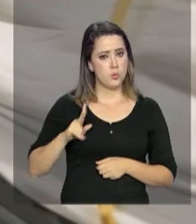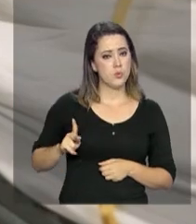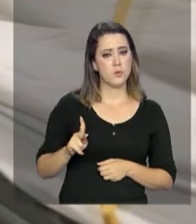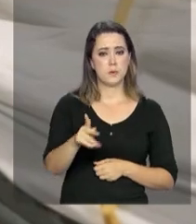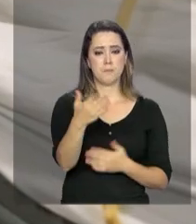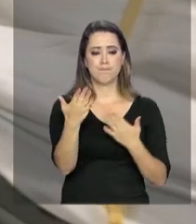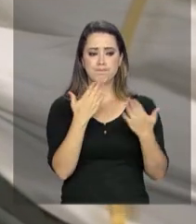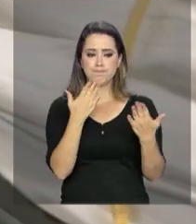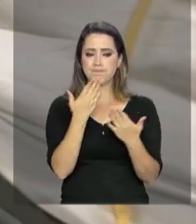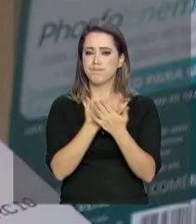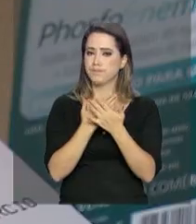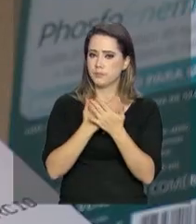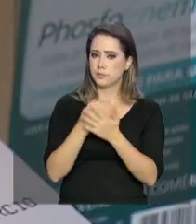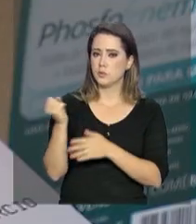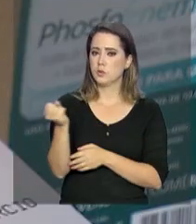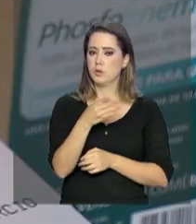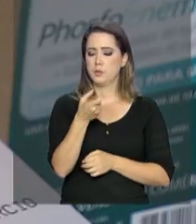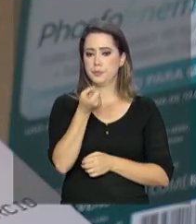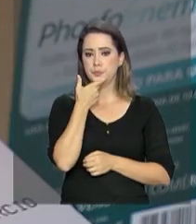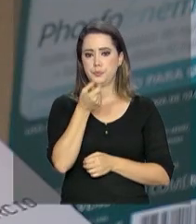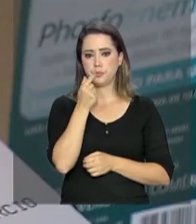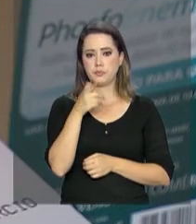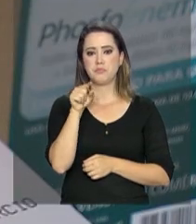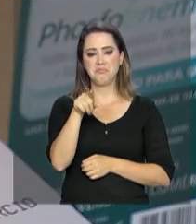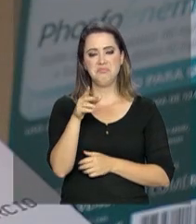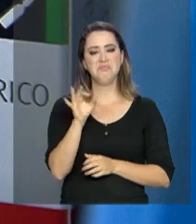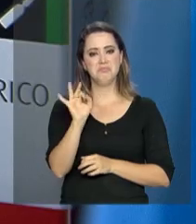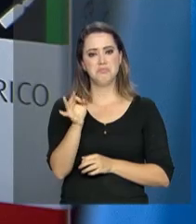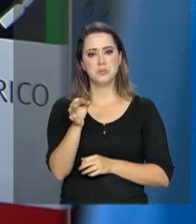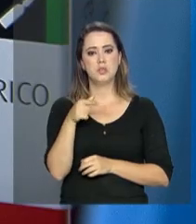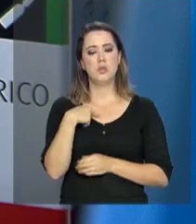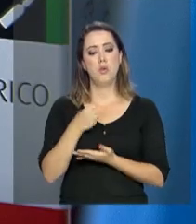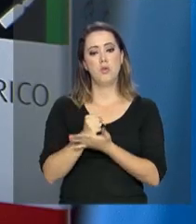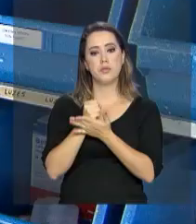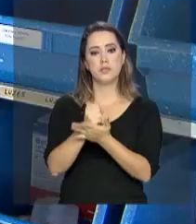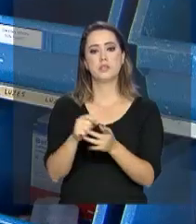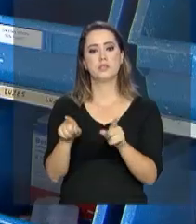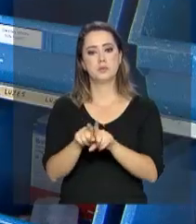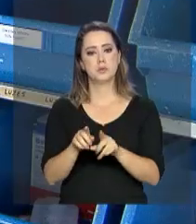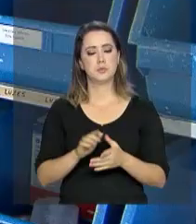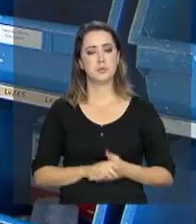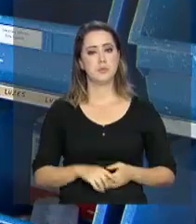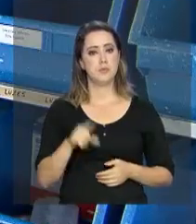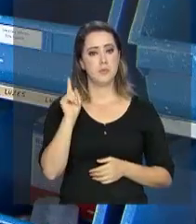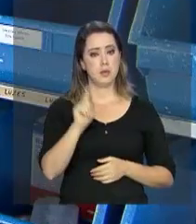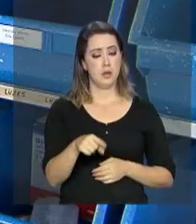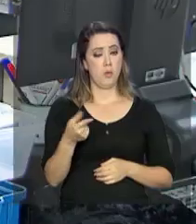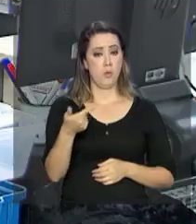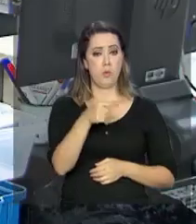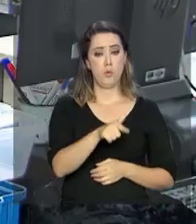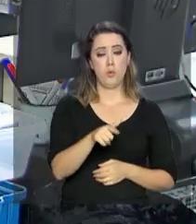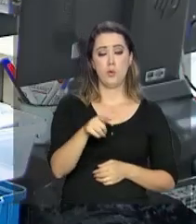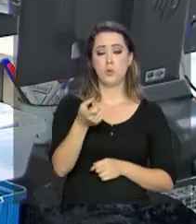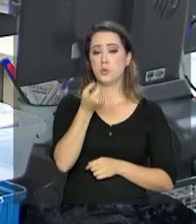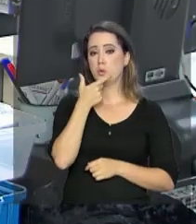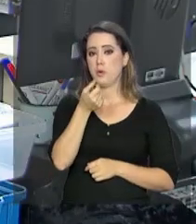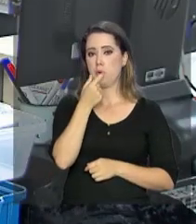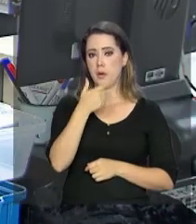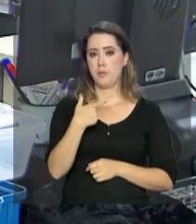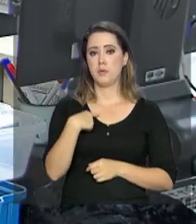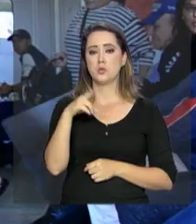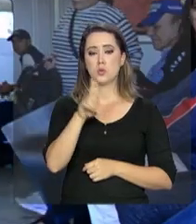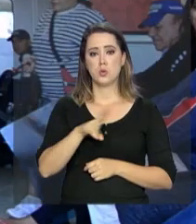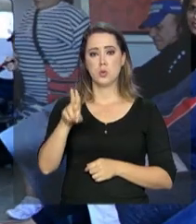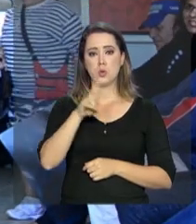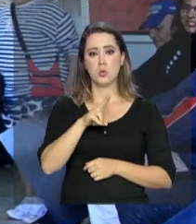novos medicamentos e quando comprovada sua eficácia é passar ofertados é o caso da minha mãe tina usado no tratamento do alzheimer